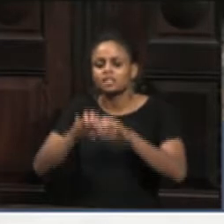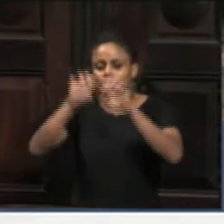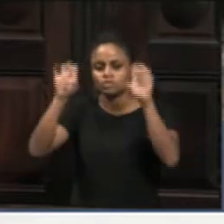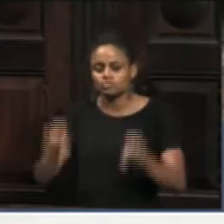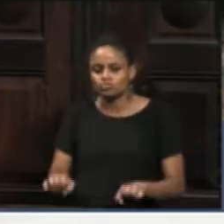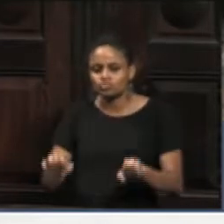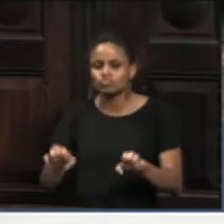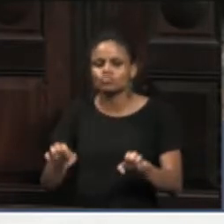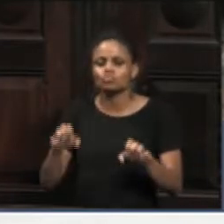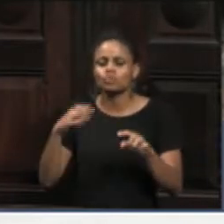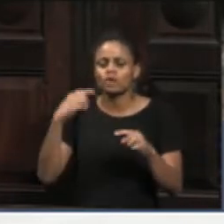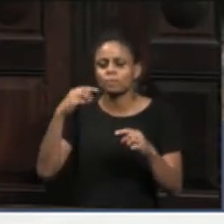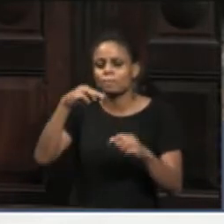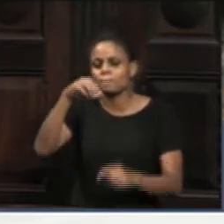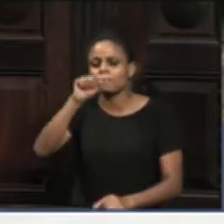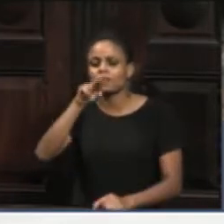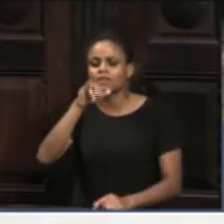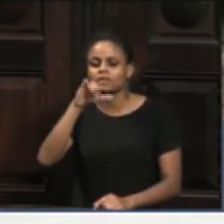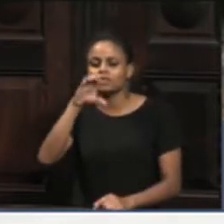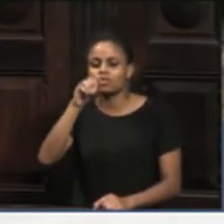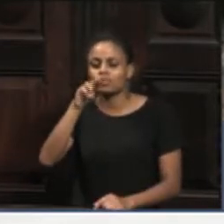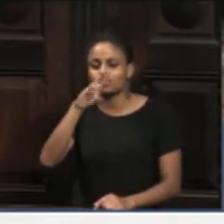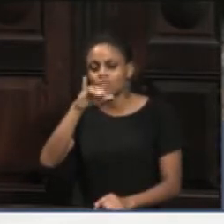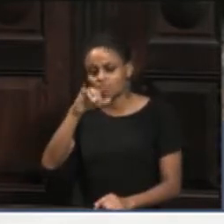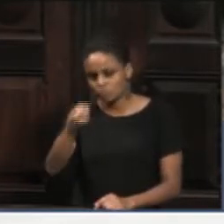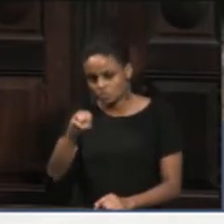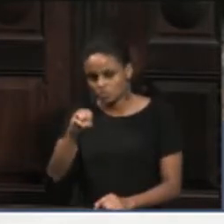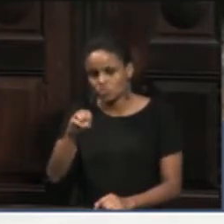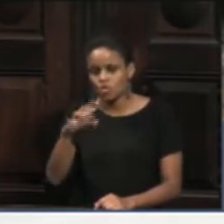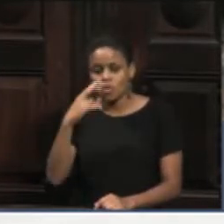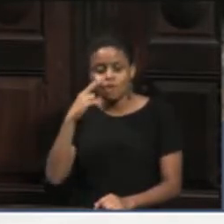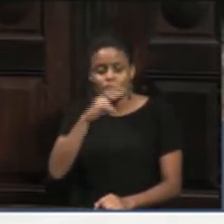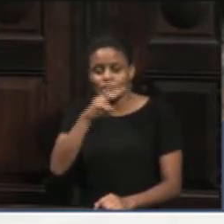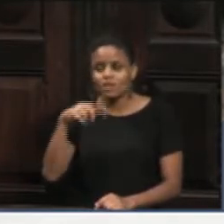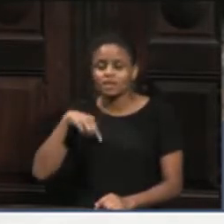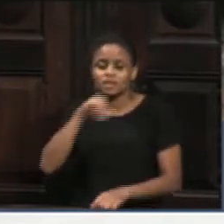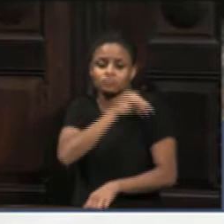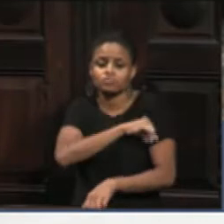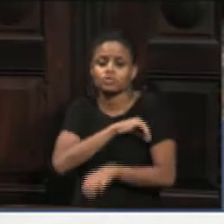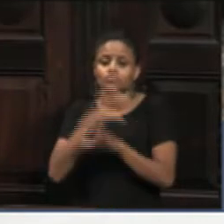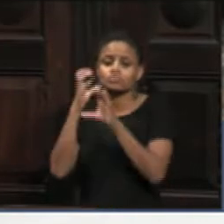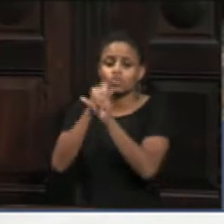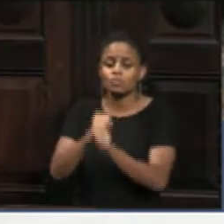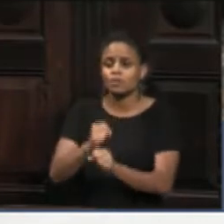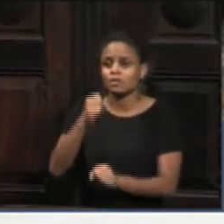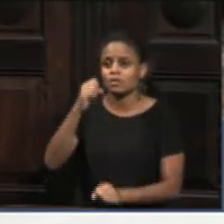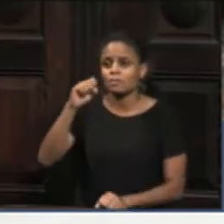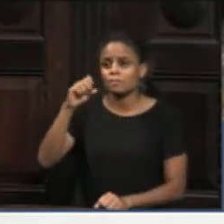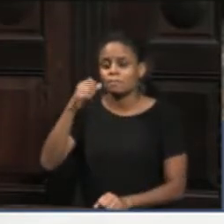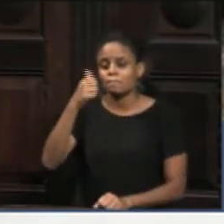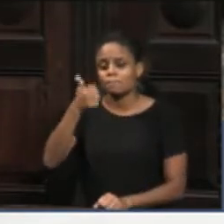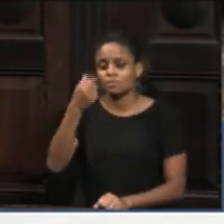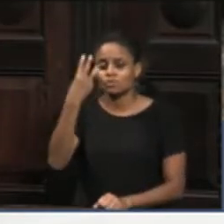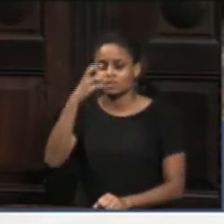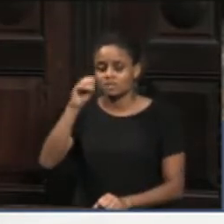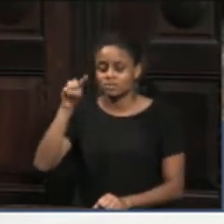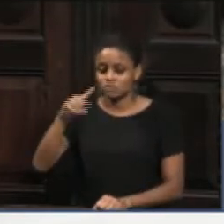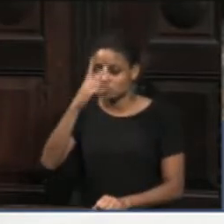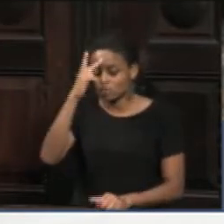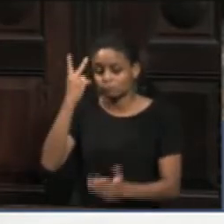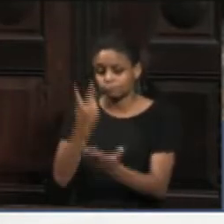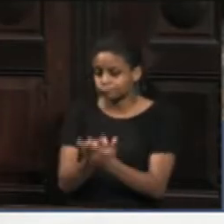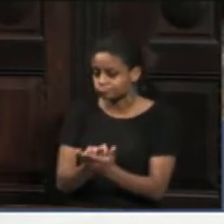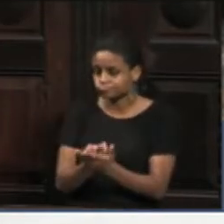Hoje, no estado do Rio de Janeiro, a gente ainda tem 1.300 pessoas permanentemente internadas em hospitais